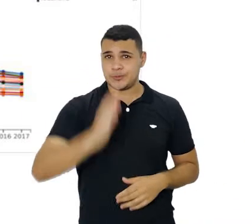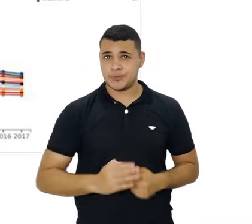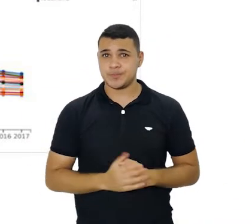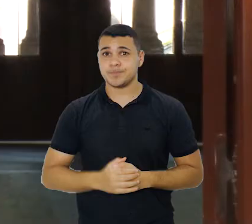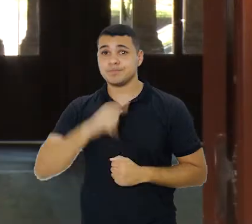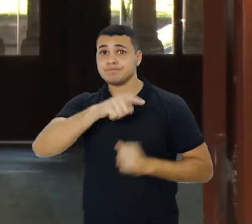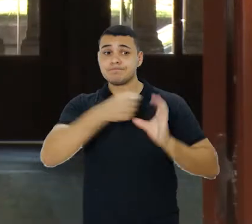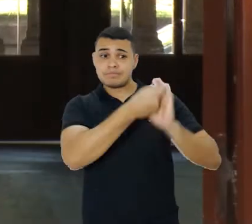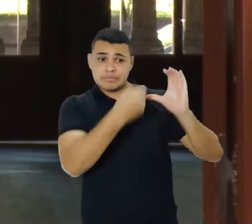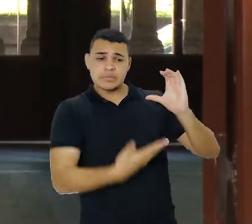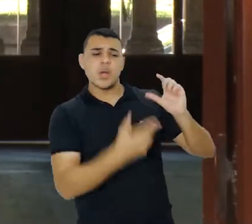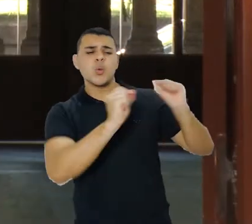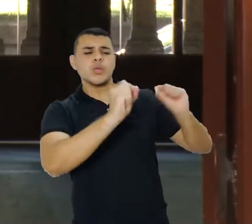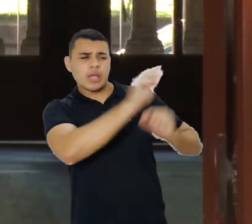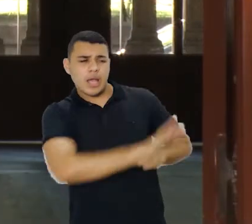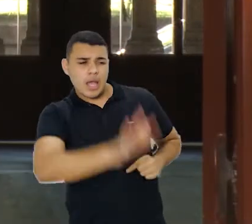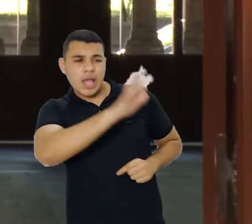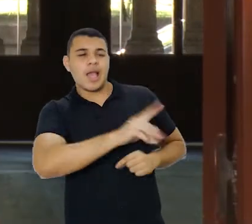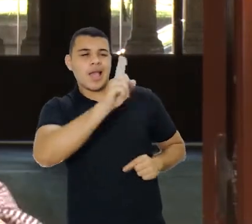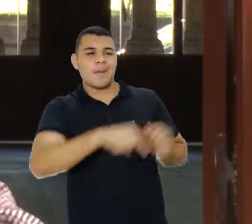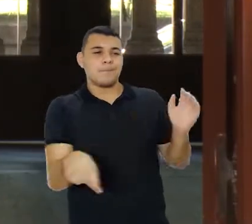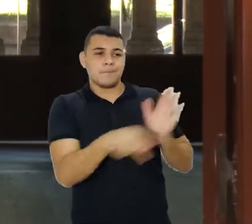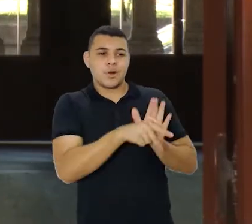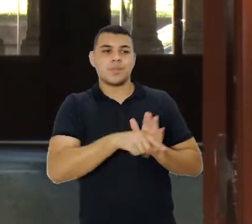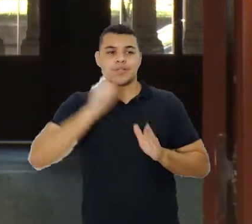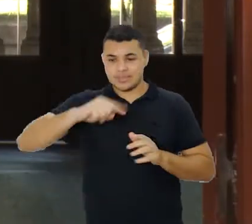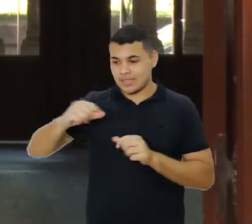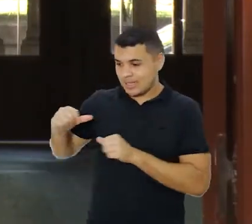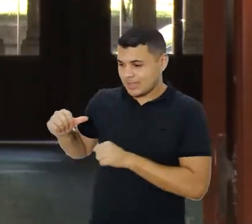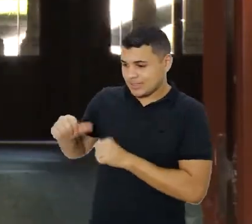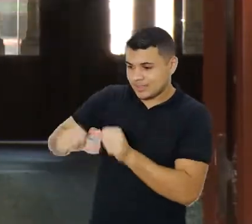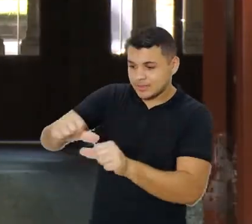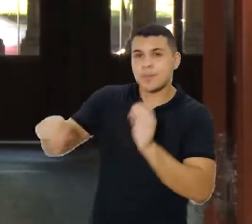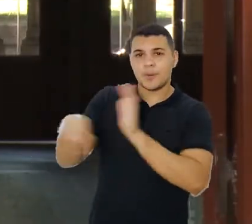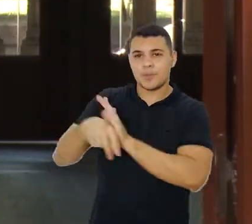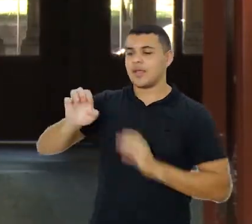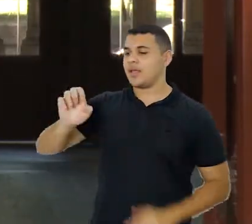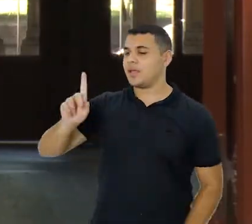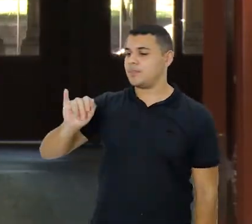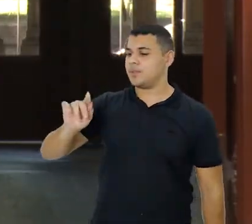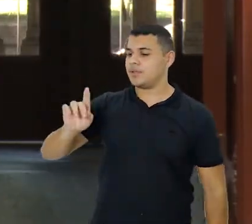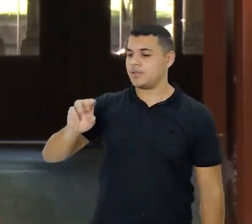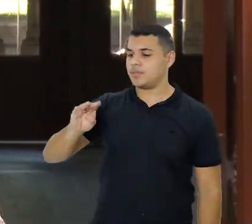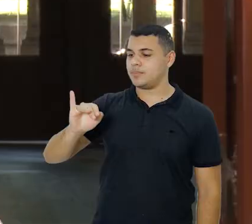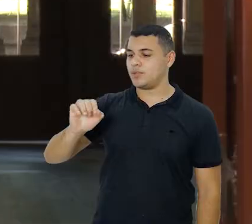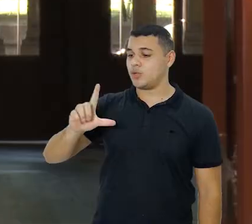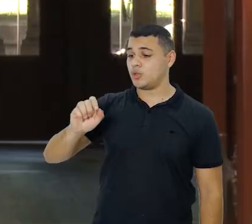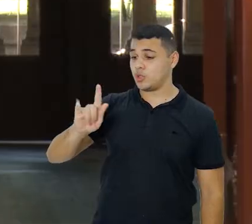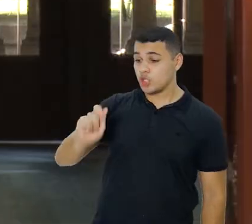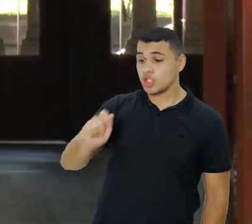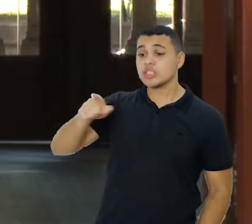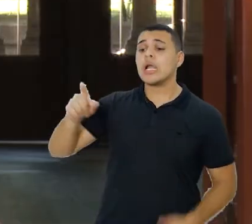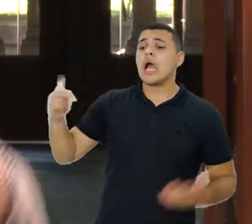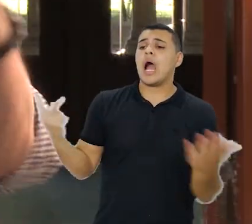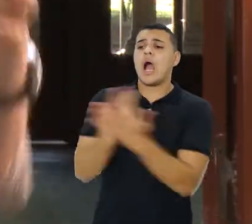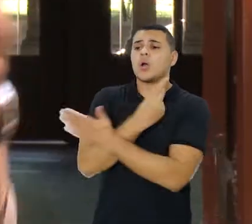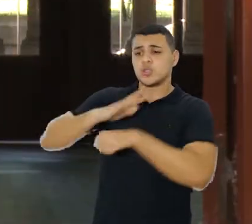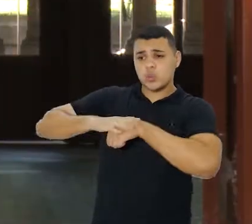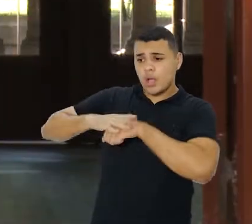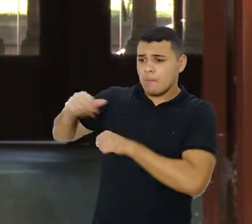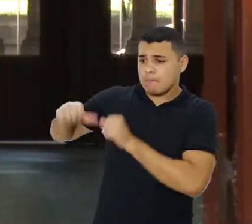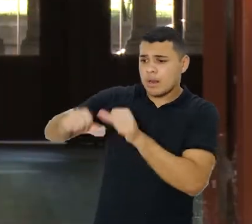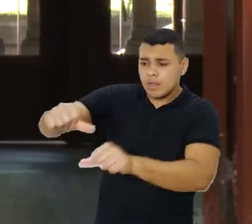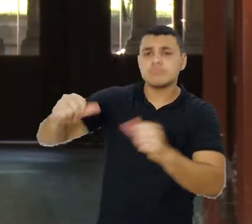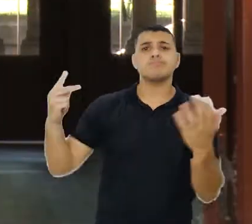país, tá? Caracterizando aí o que nós chamamos da transição epidemiológica em curso, a redução